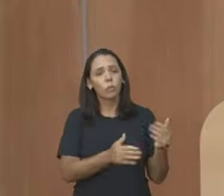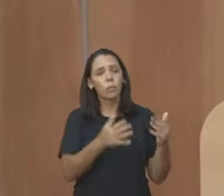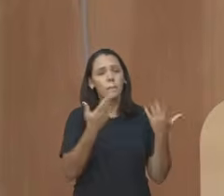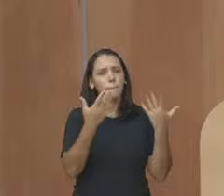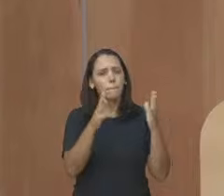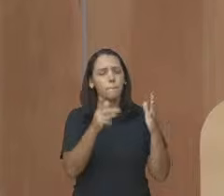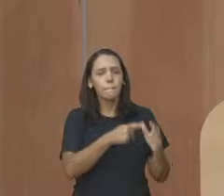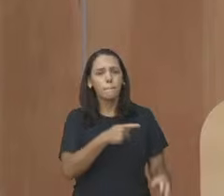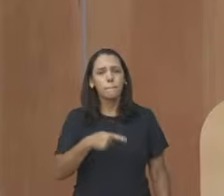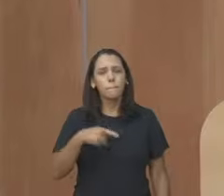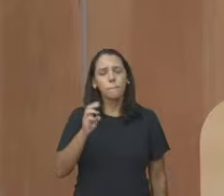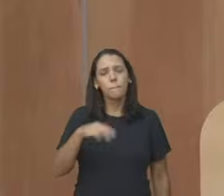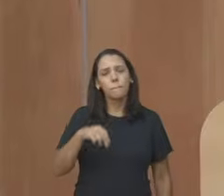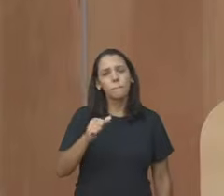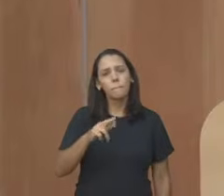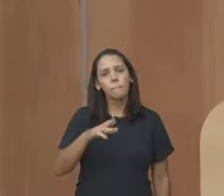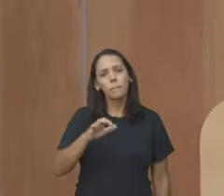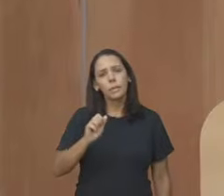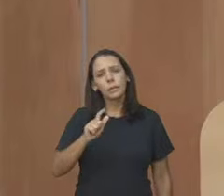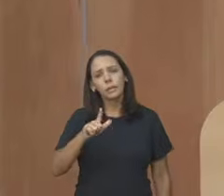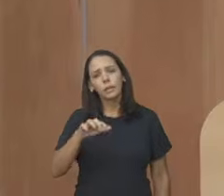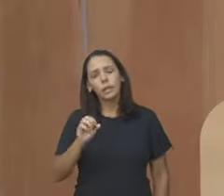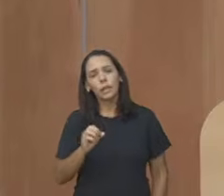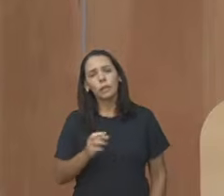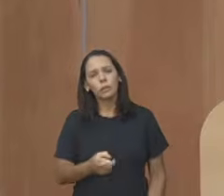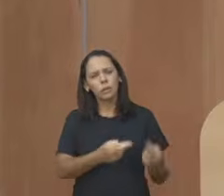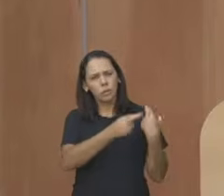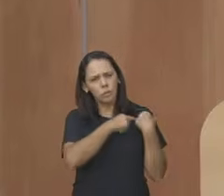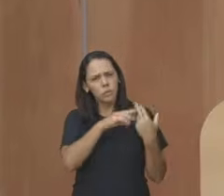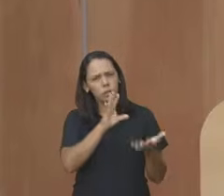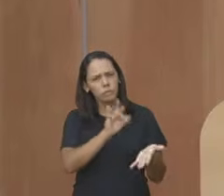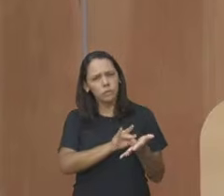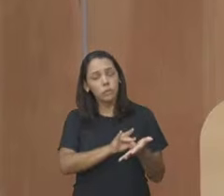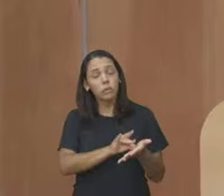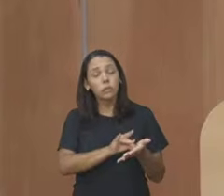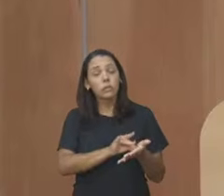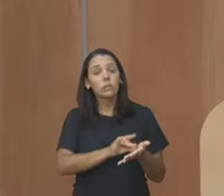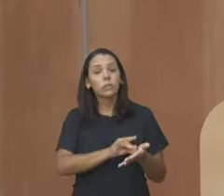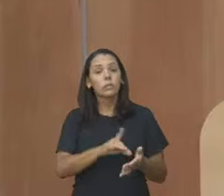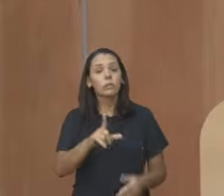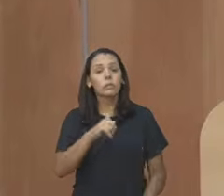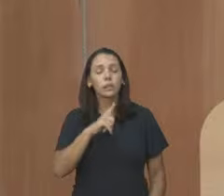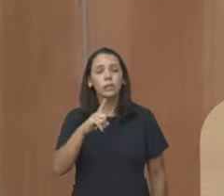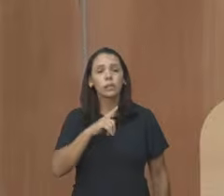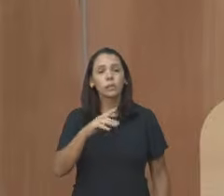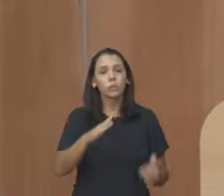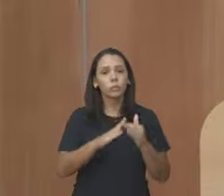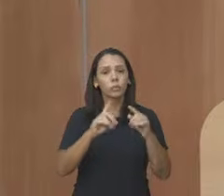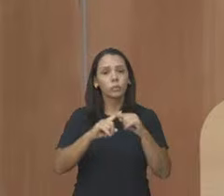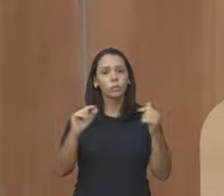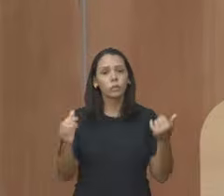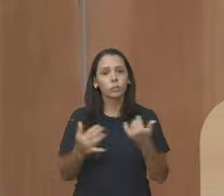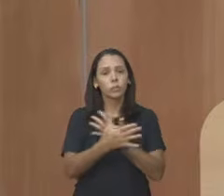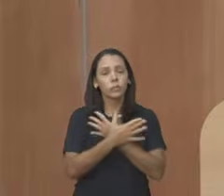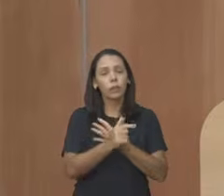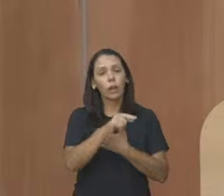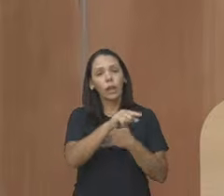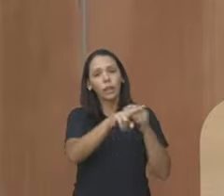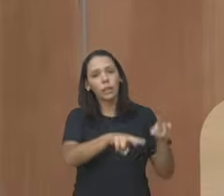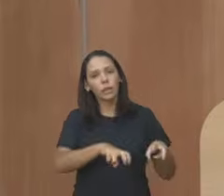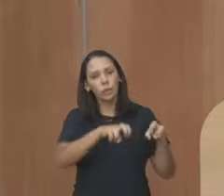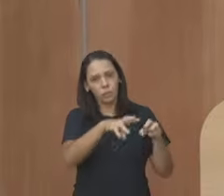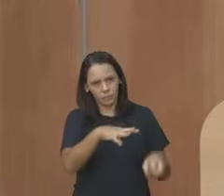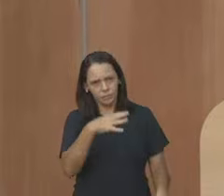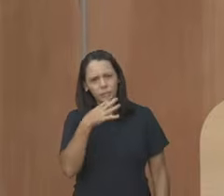né? Pastor Marcelo que está tomando conta agora. Nós temos lá uma igreja universal no meio da roça. Conhece lá,